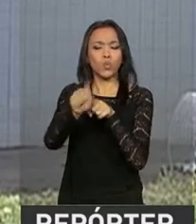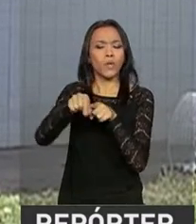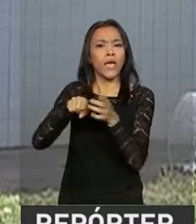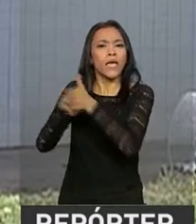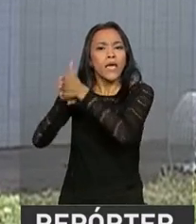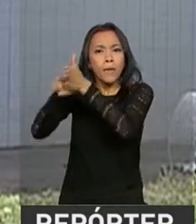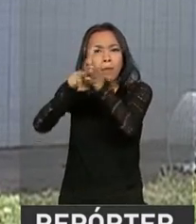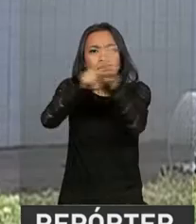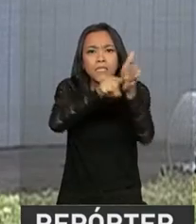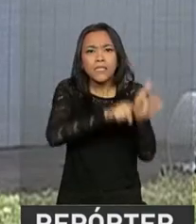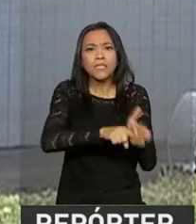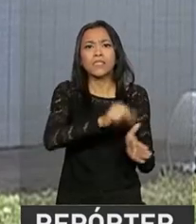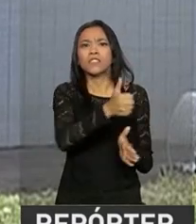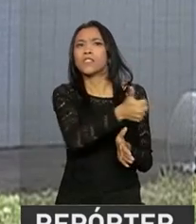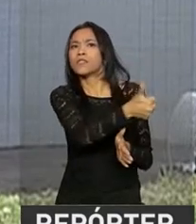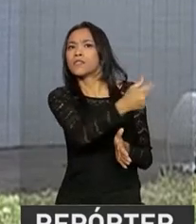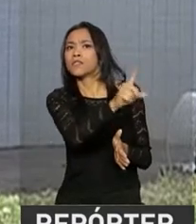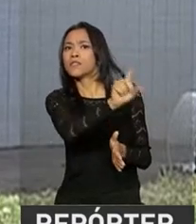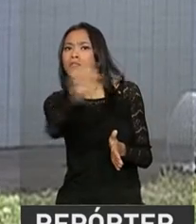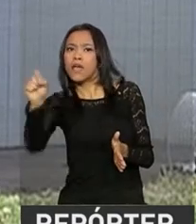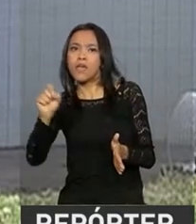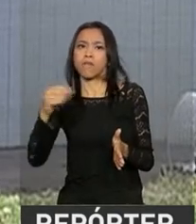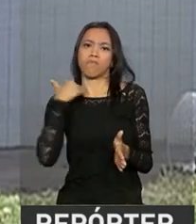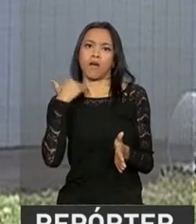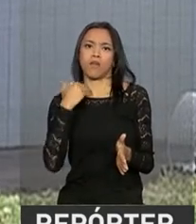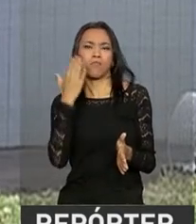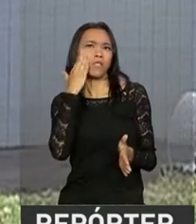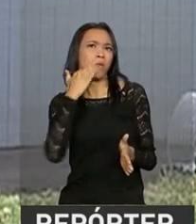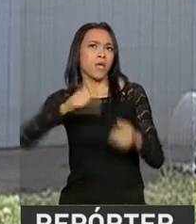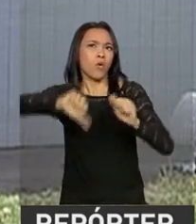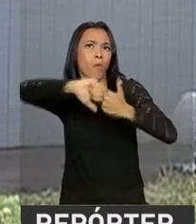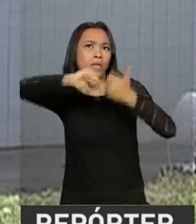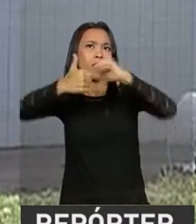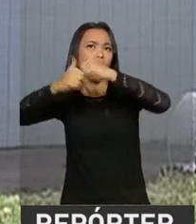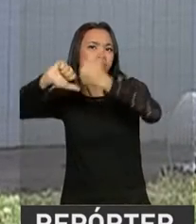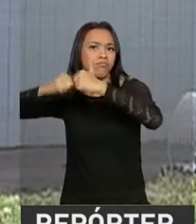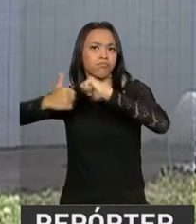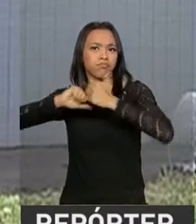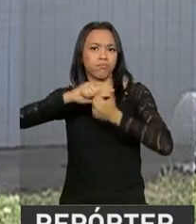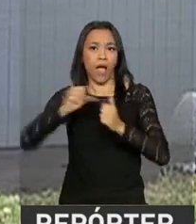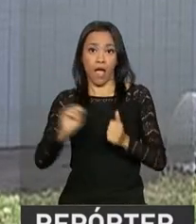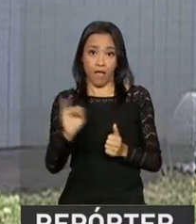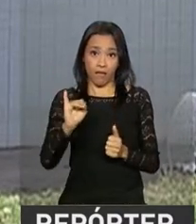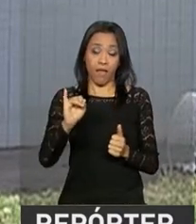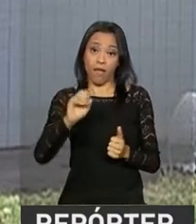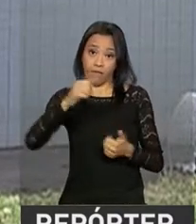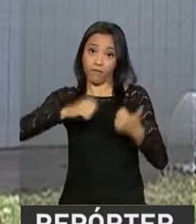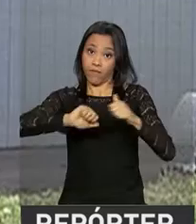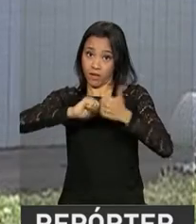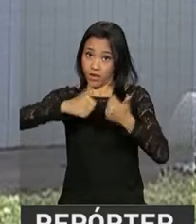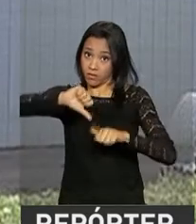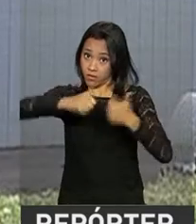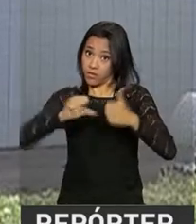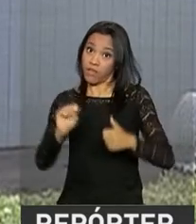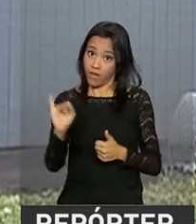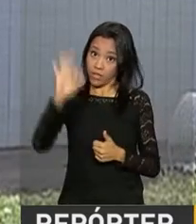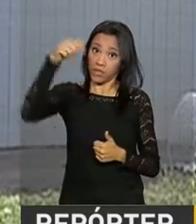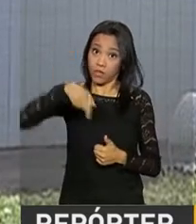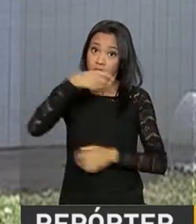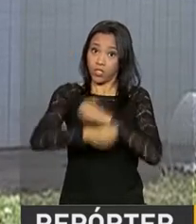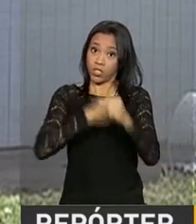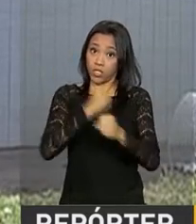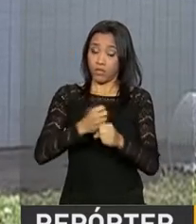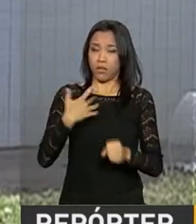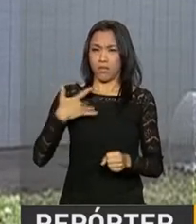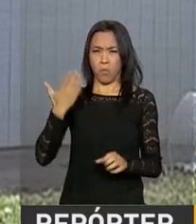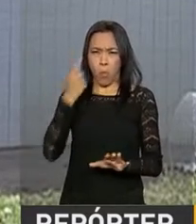instituições financeiras em todo o país, já melhorou a expectativa para a inflação deste ano, do ano de 2016. Há um mês, a expectativa era que essa